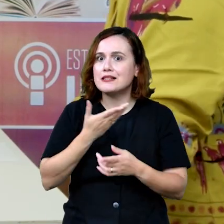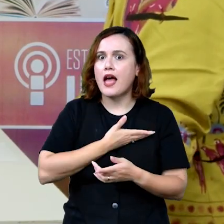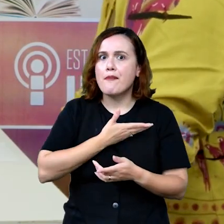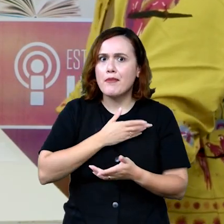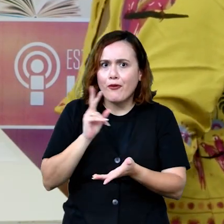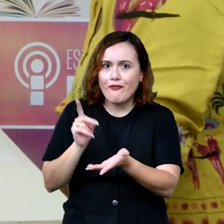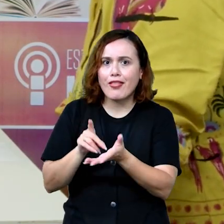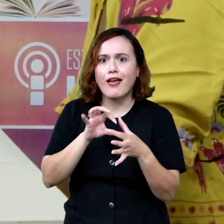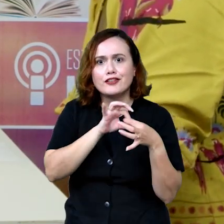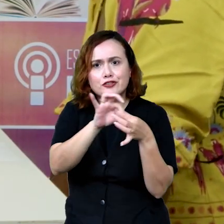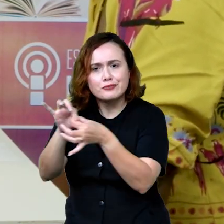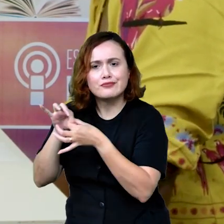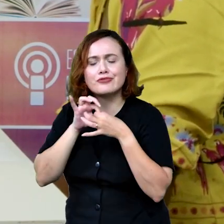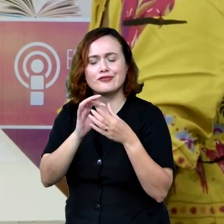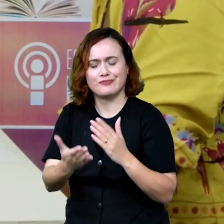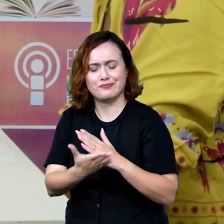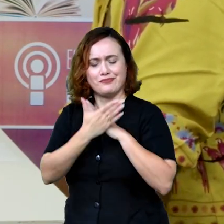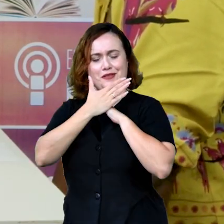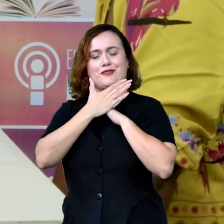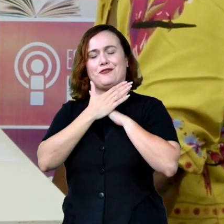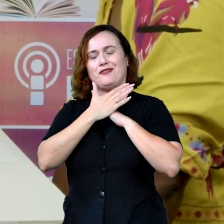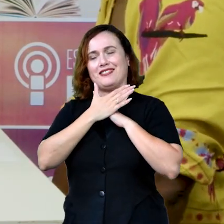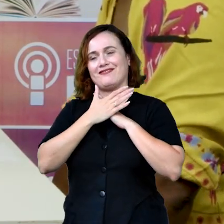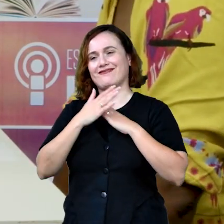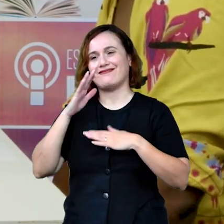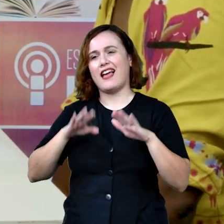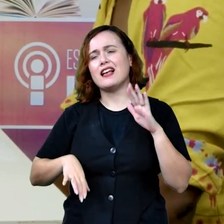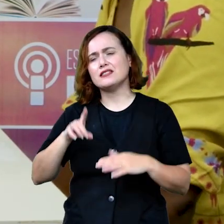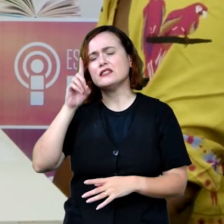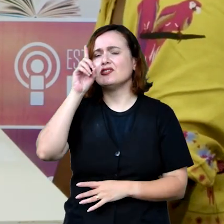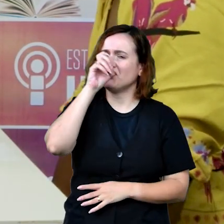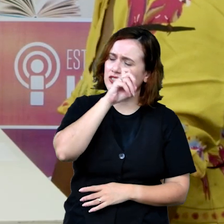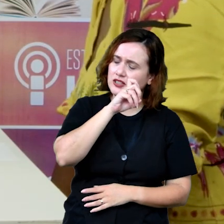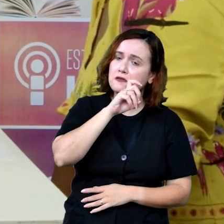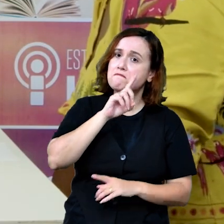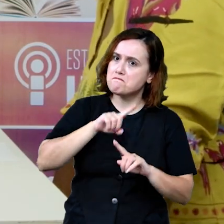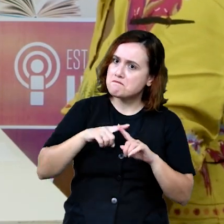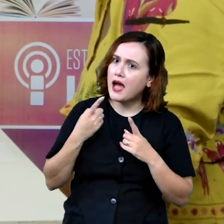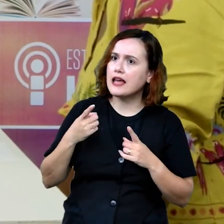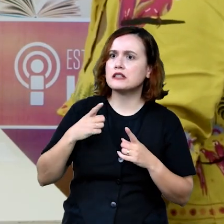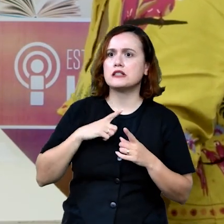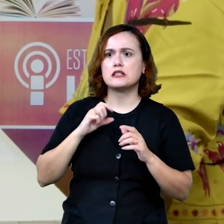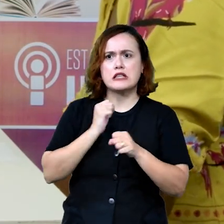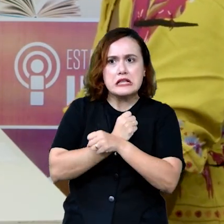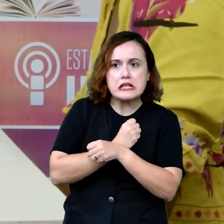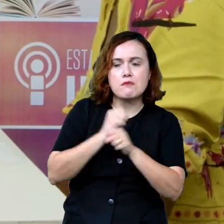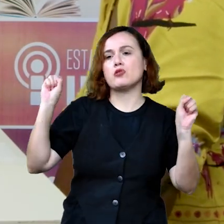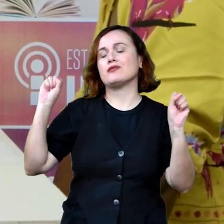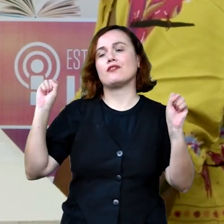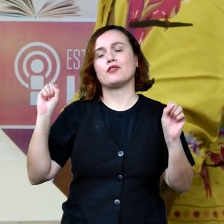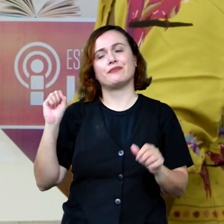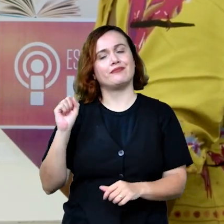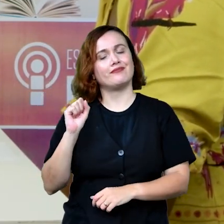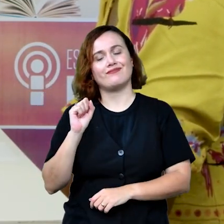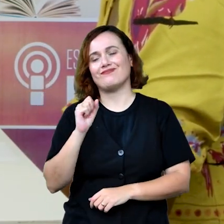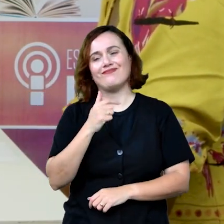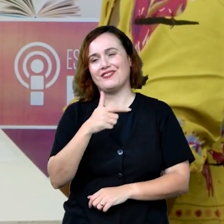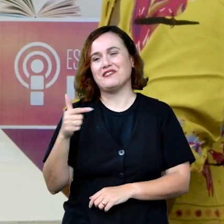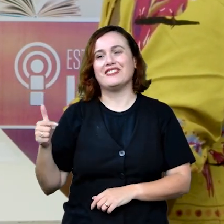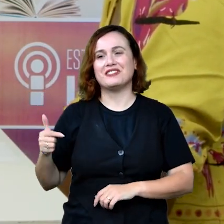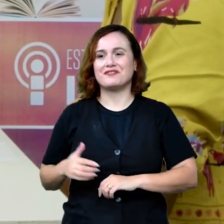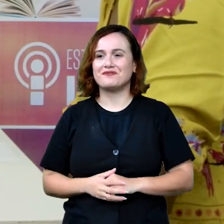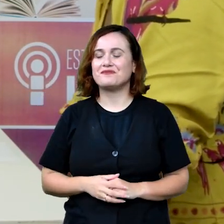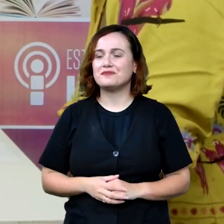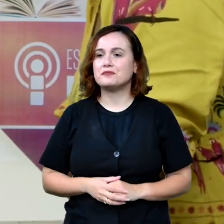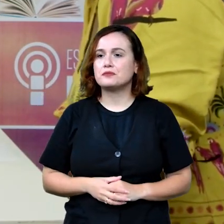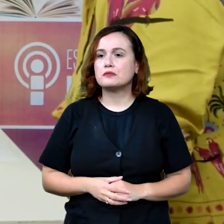boas amizades para segurar a gente vai dando um jeito. Tem dia que vai ser mais difícil, sim, mas é aquilo que eu falei, mais uma vez, não é impossível.